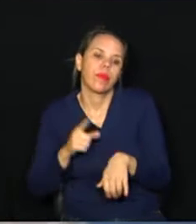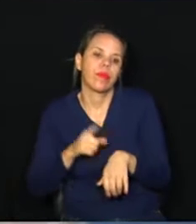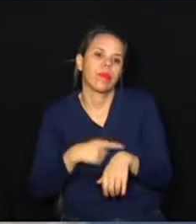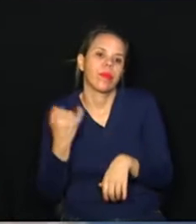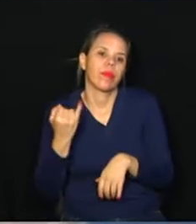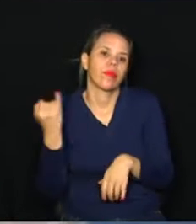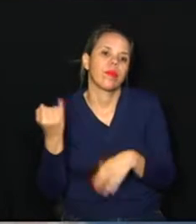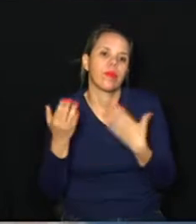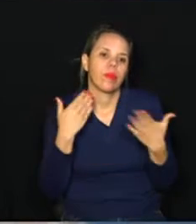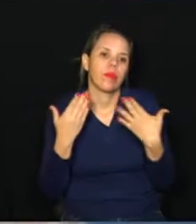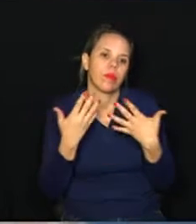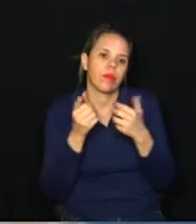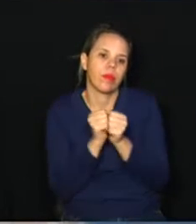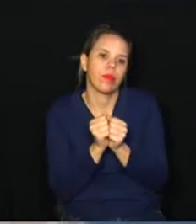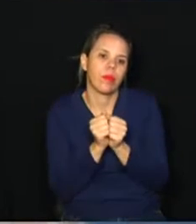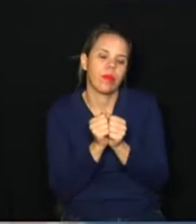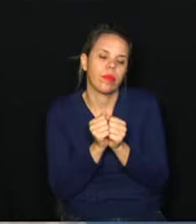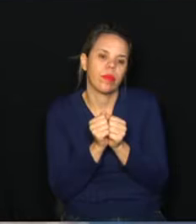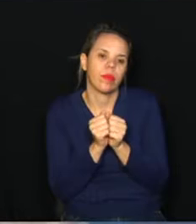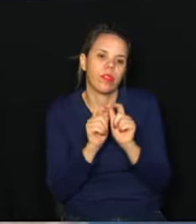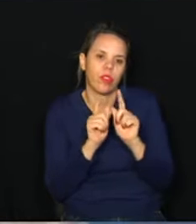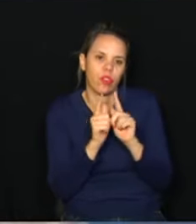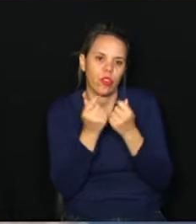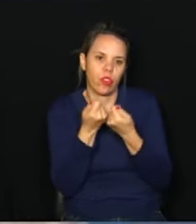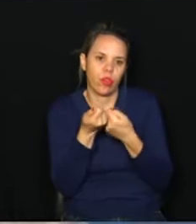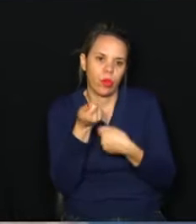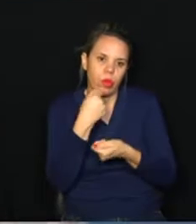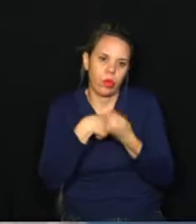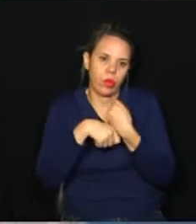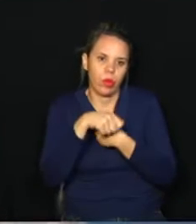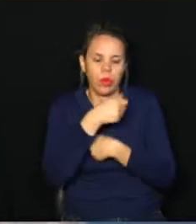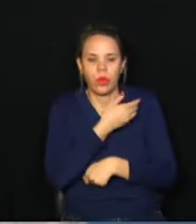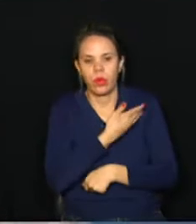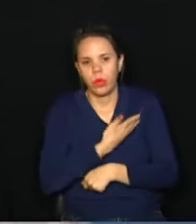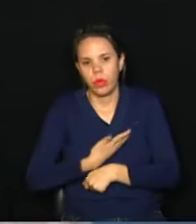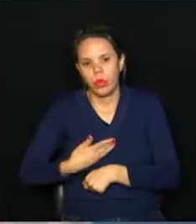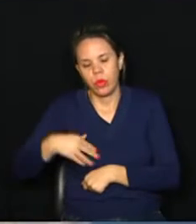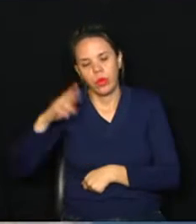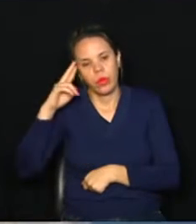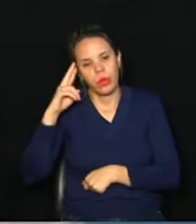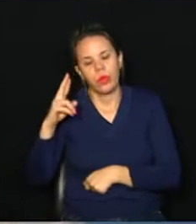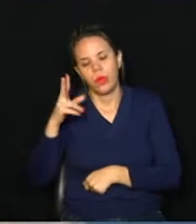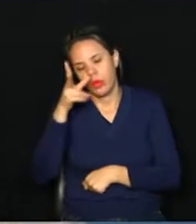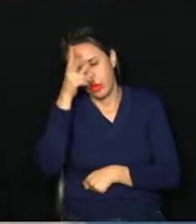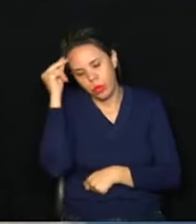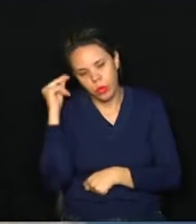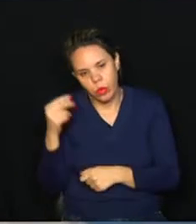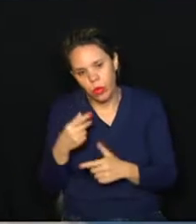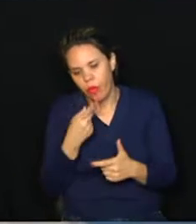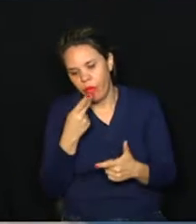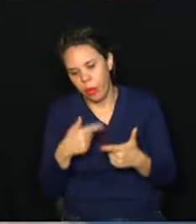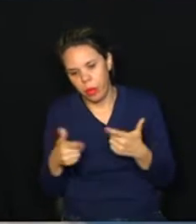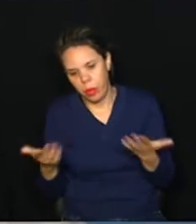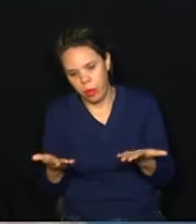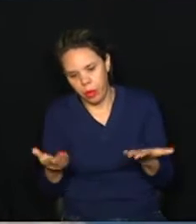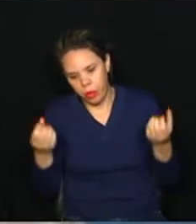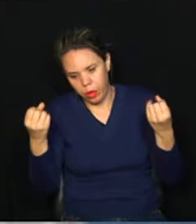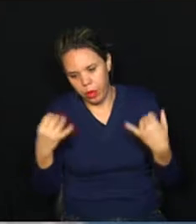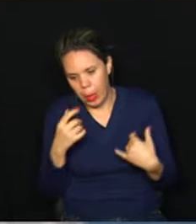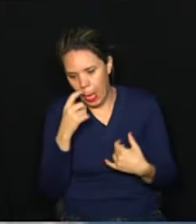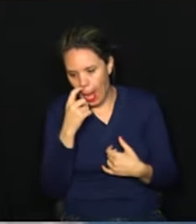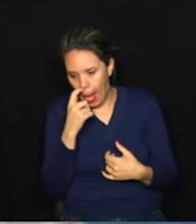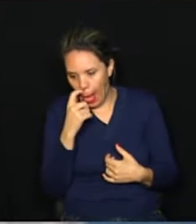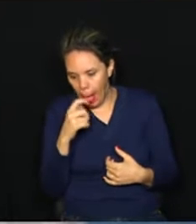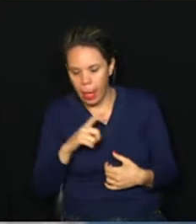importante para debater junto aos gestores e junto às autoridades públicas essa situação que eu acabei de descrever. Então, nós temos